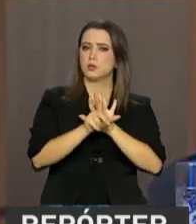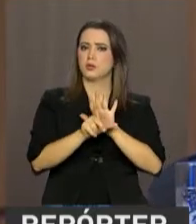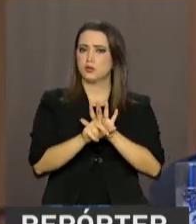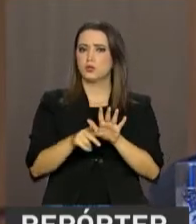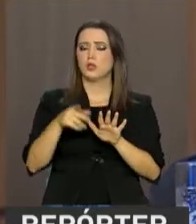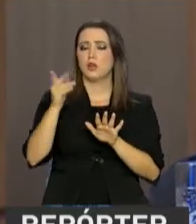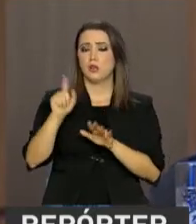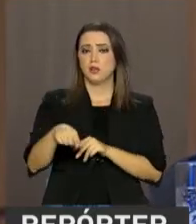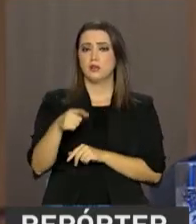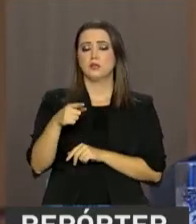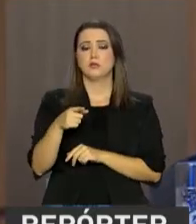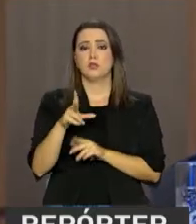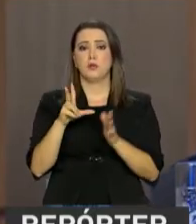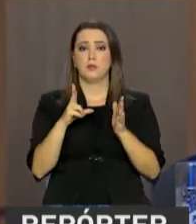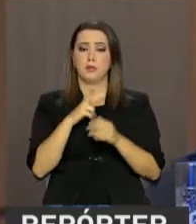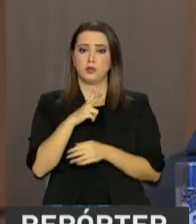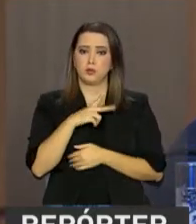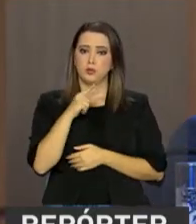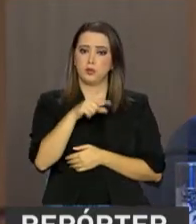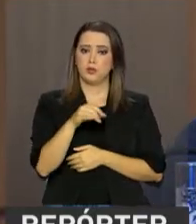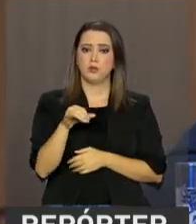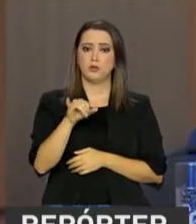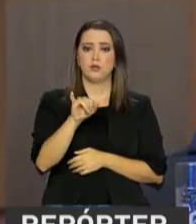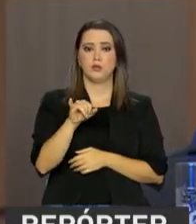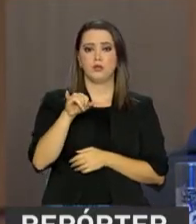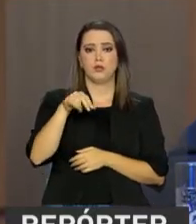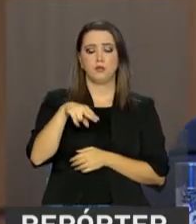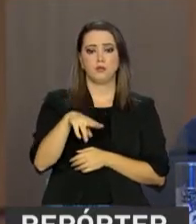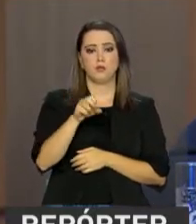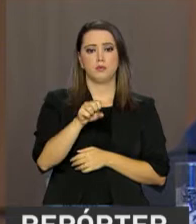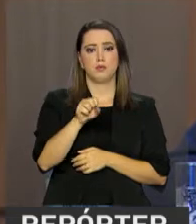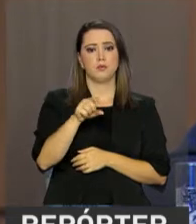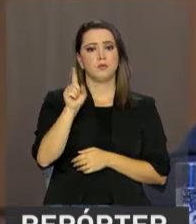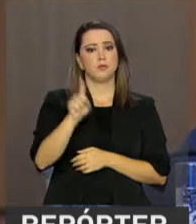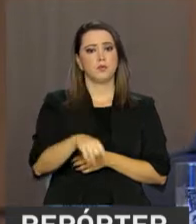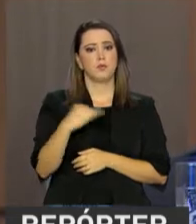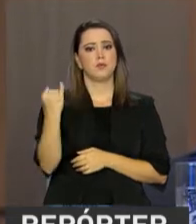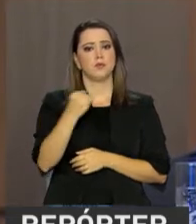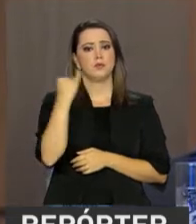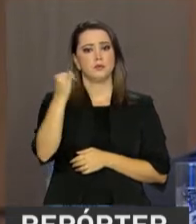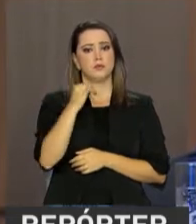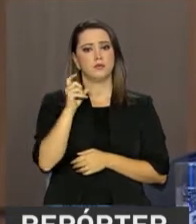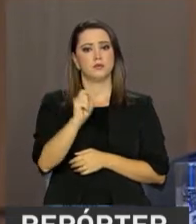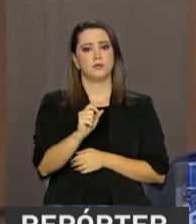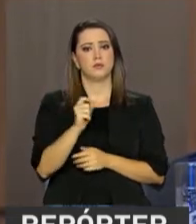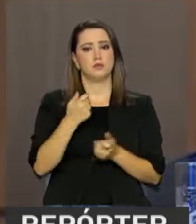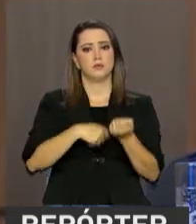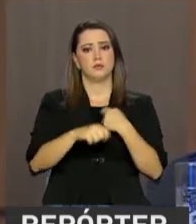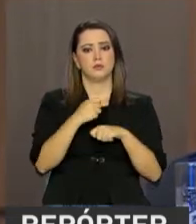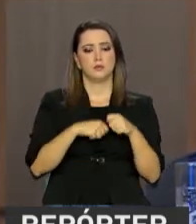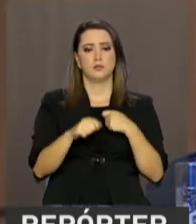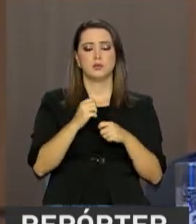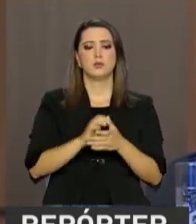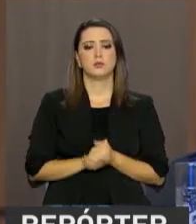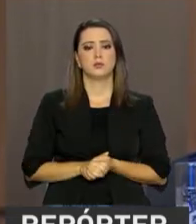particular a reforma da previdência é fundamental para que a economia